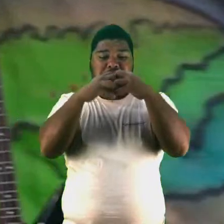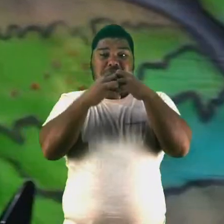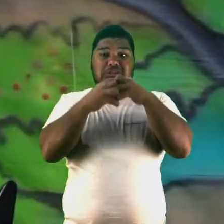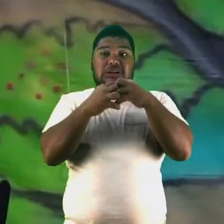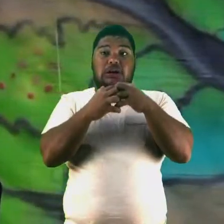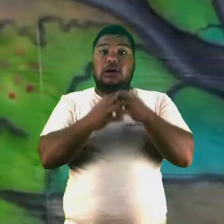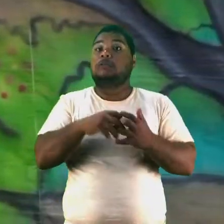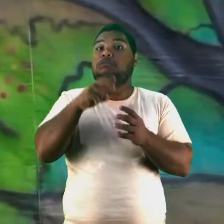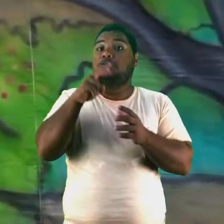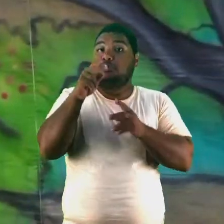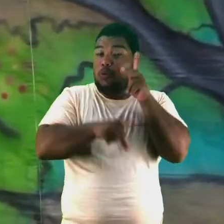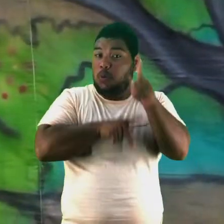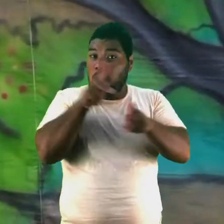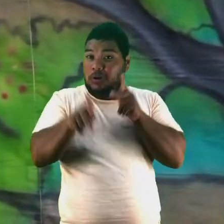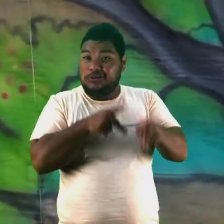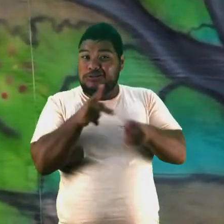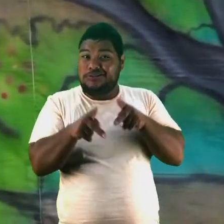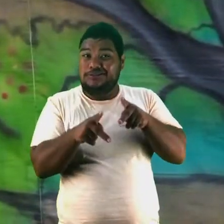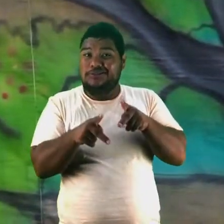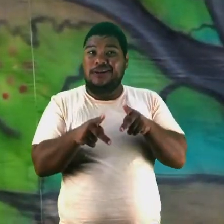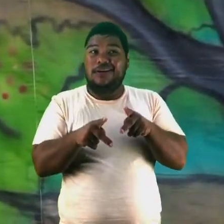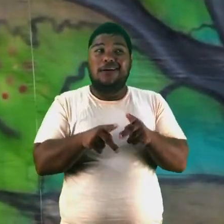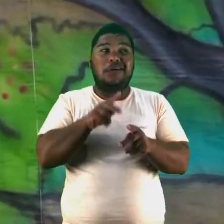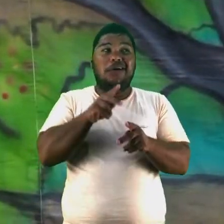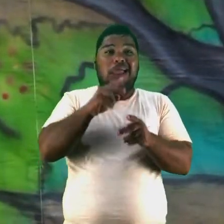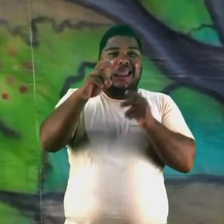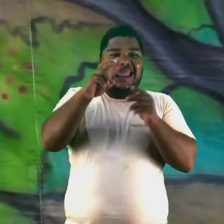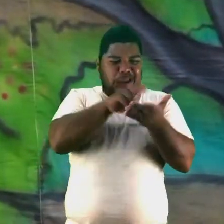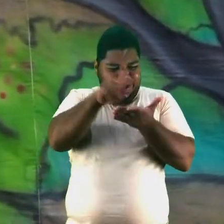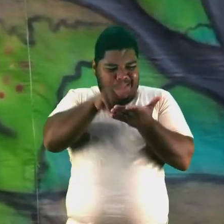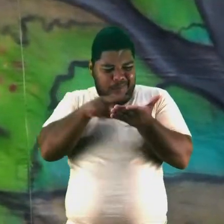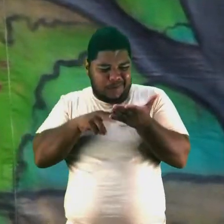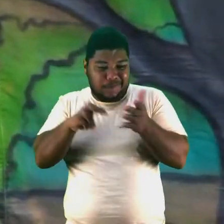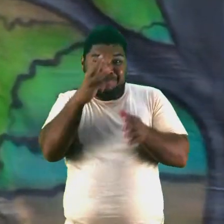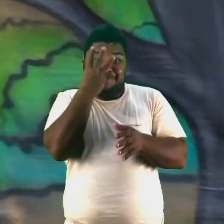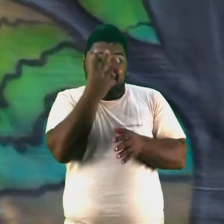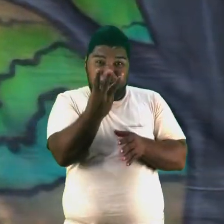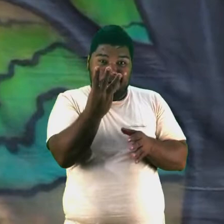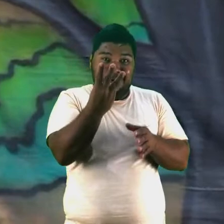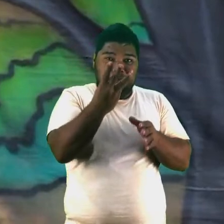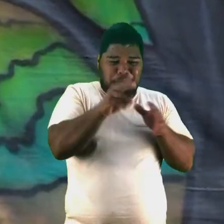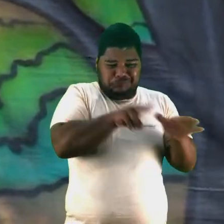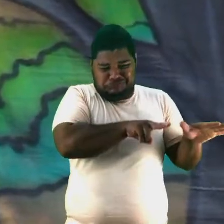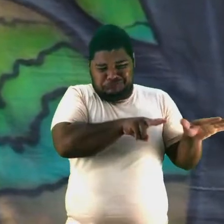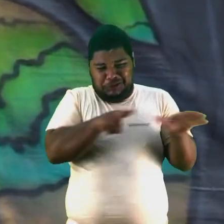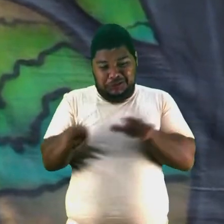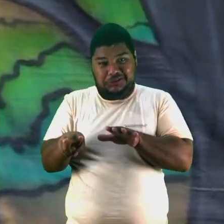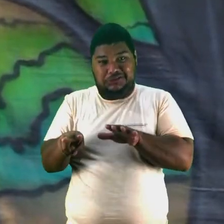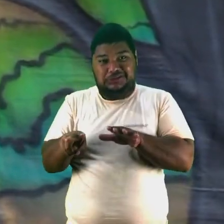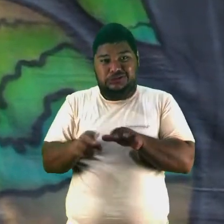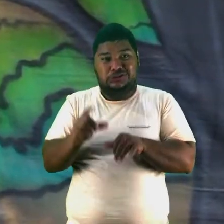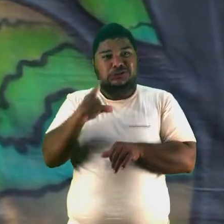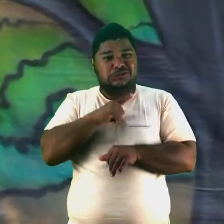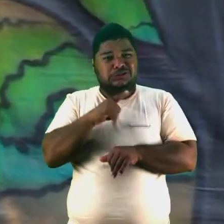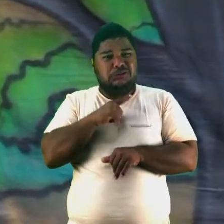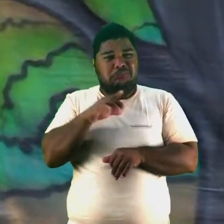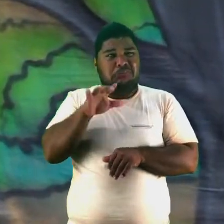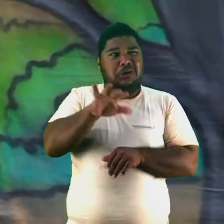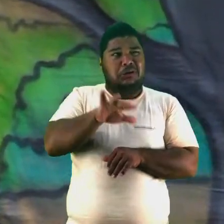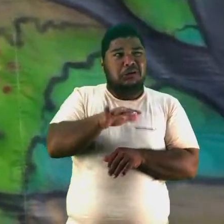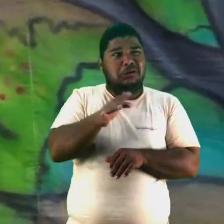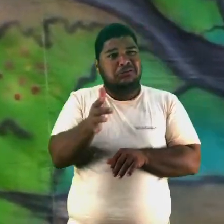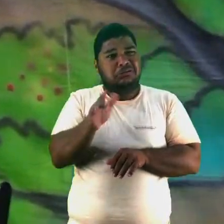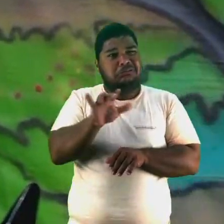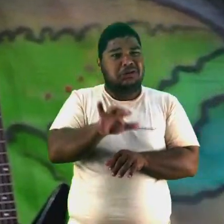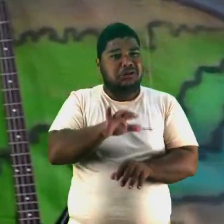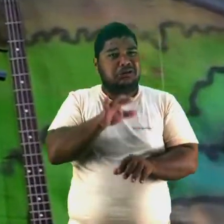por semana começavam a observar que tinha uma certa mudança na estrutura cerebral desses